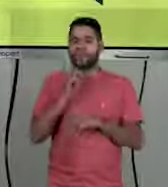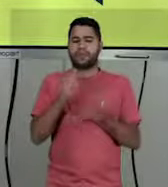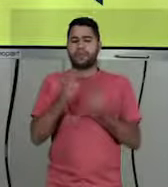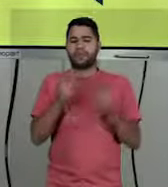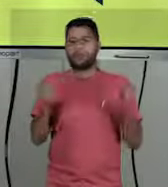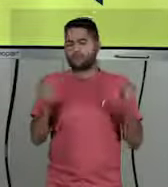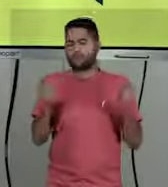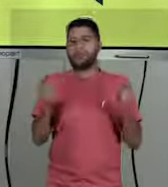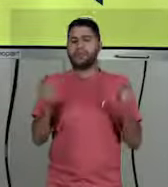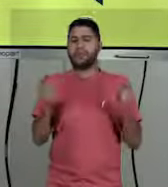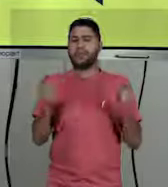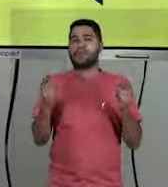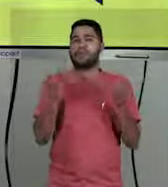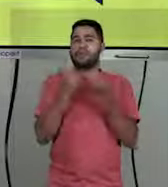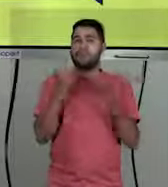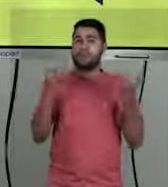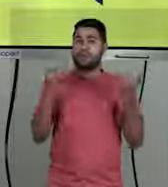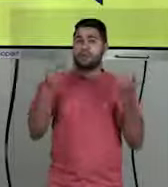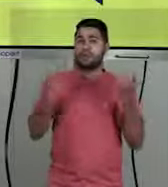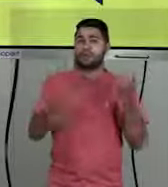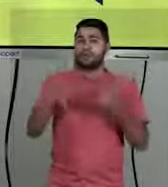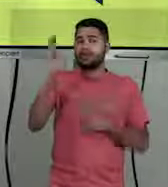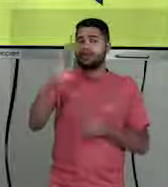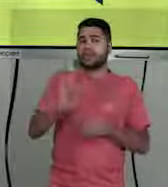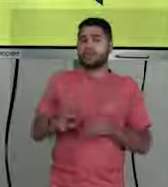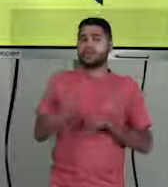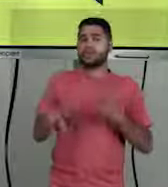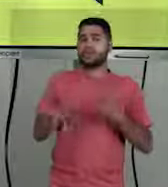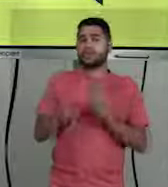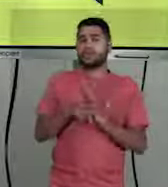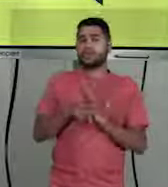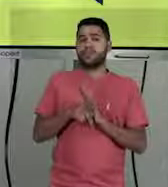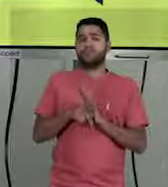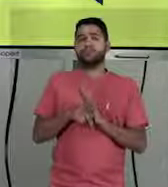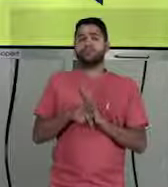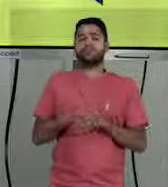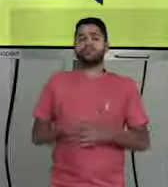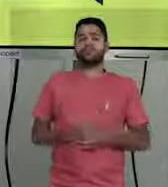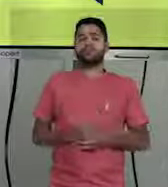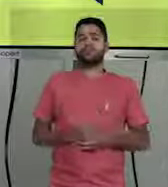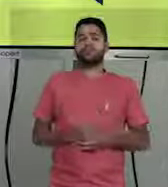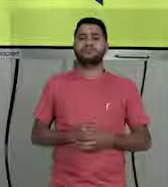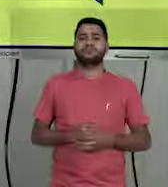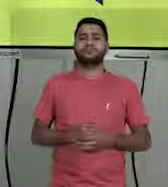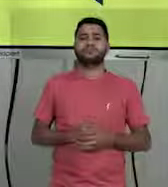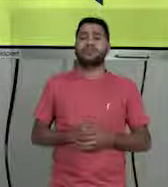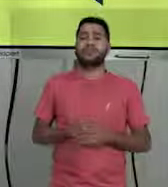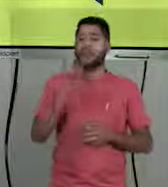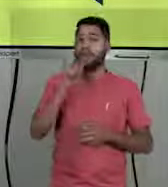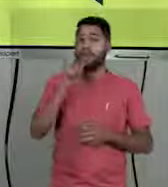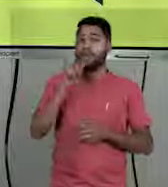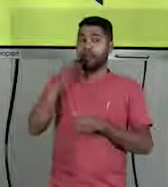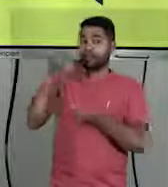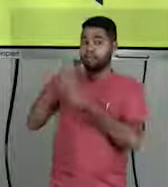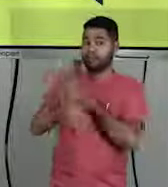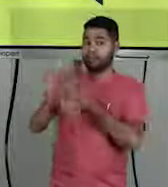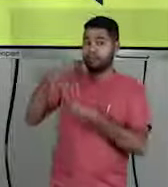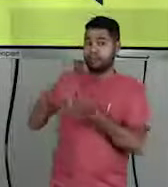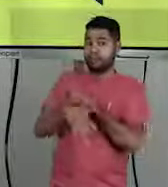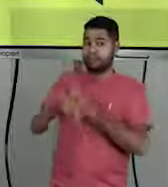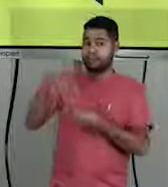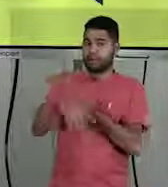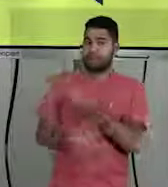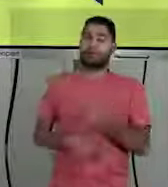parte da energia elétrica no Brasil vem por meio da usina elétrica, né, hidrelétrica, perdão. Então,